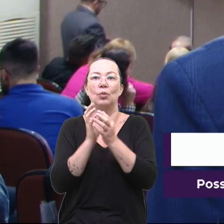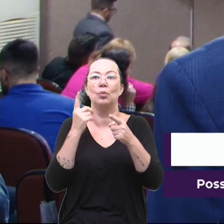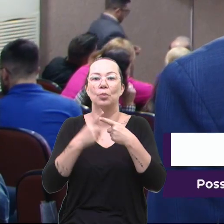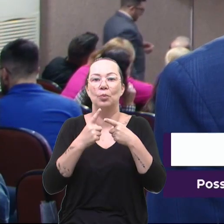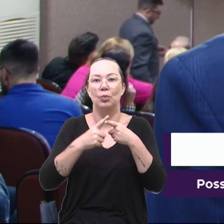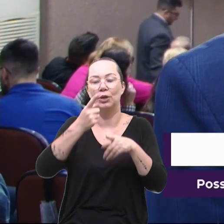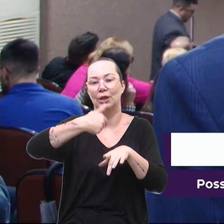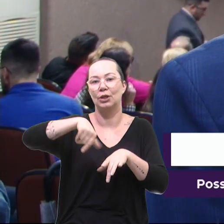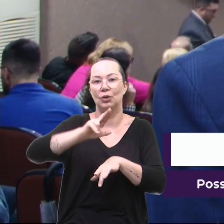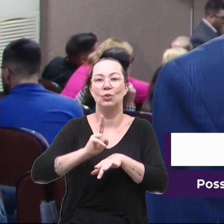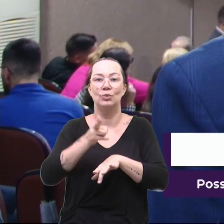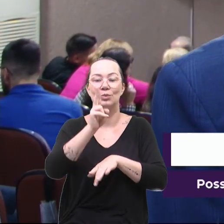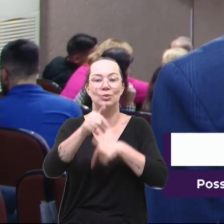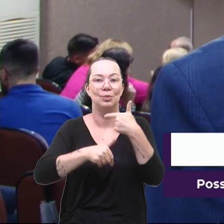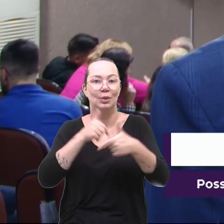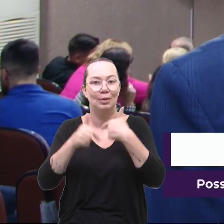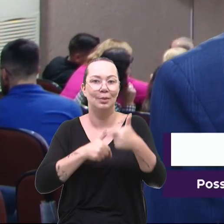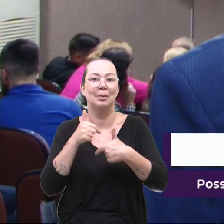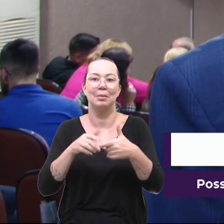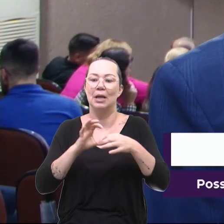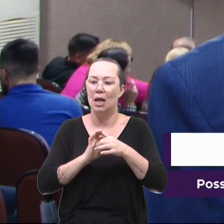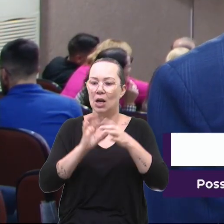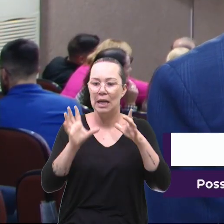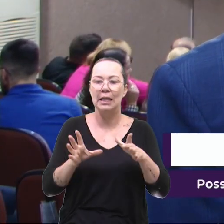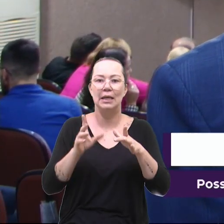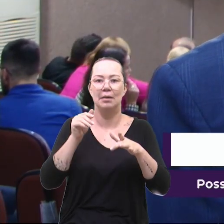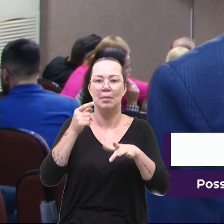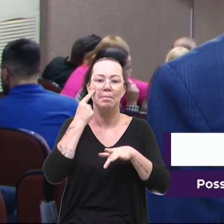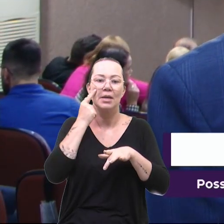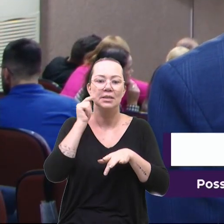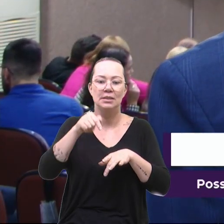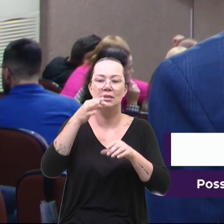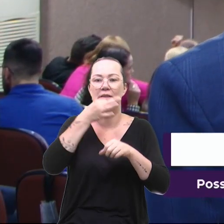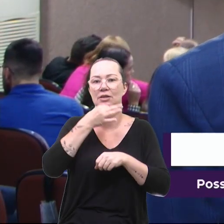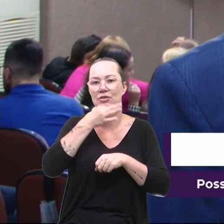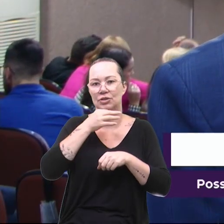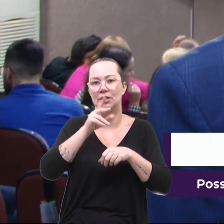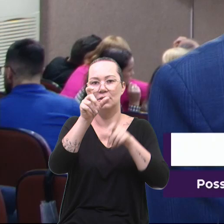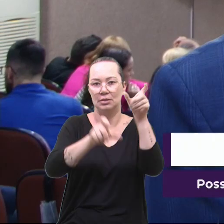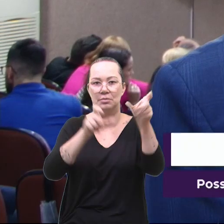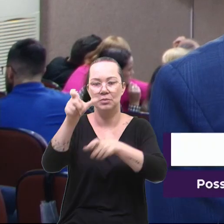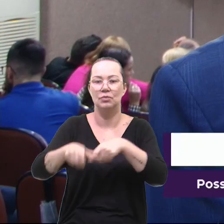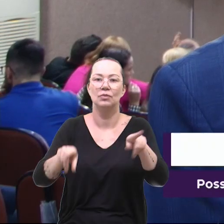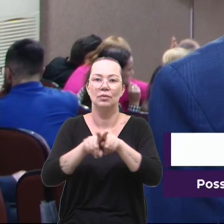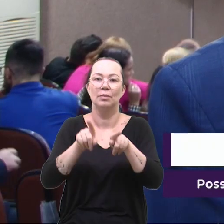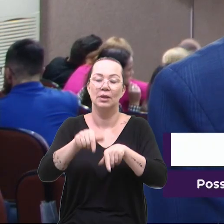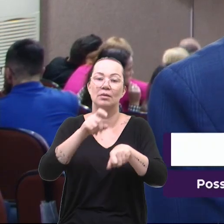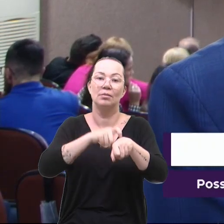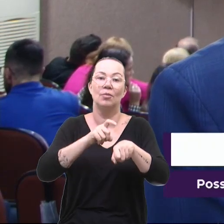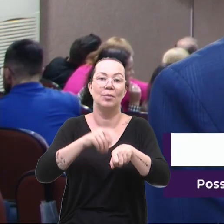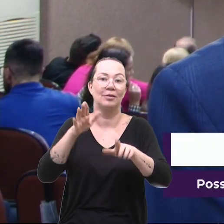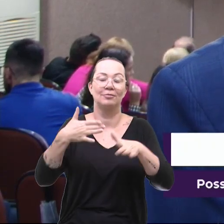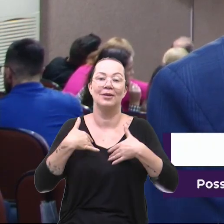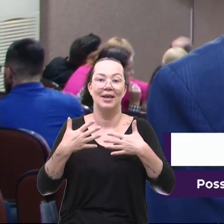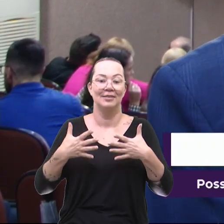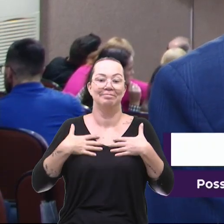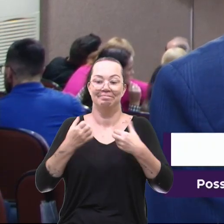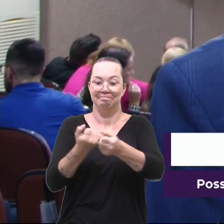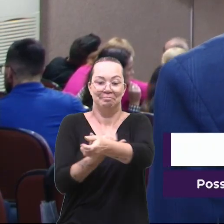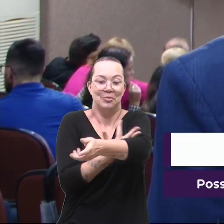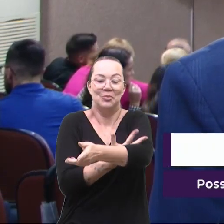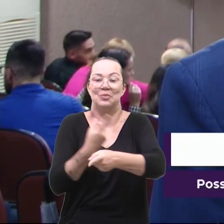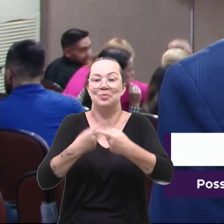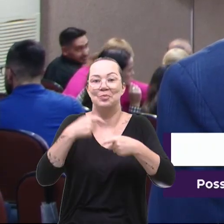gente está sempre trabalhando e à disposição de Caxias do Sul e das pessoas. Nesse momento é muito emocionante porque a gente tem que